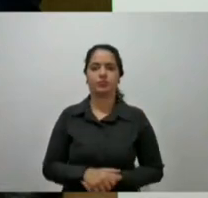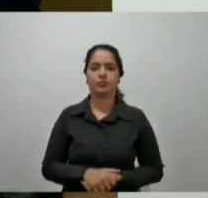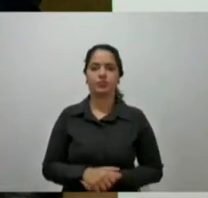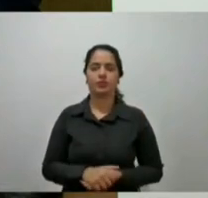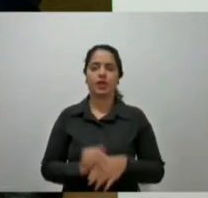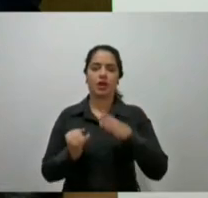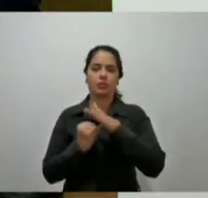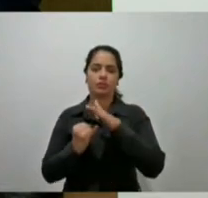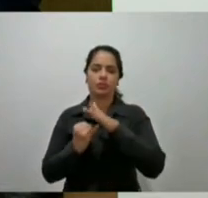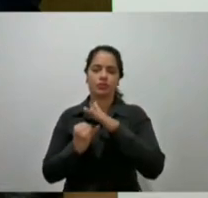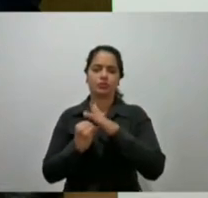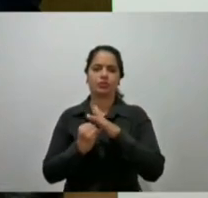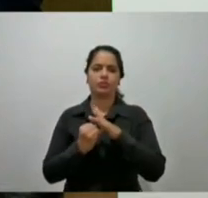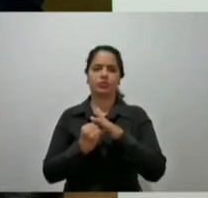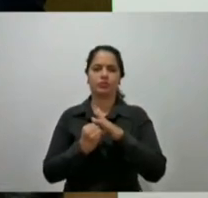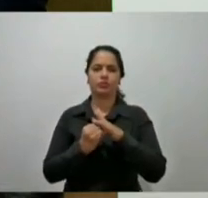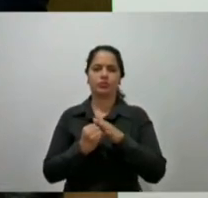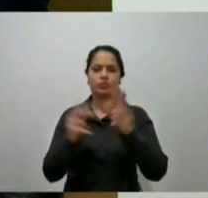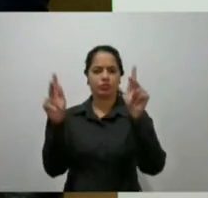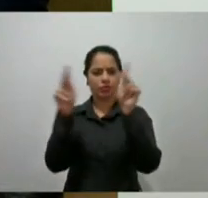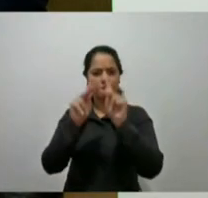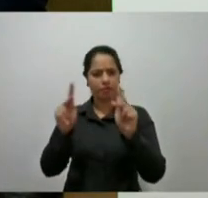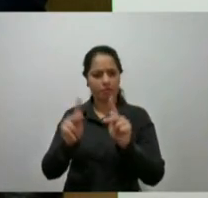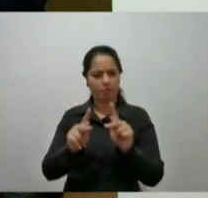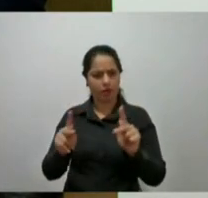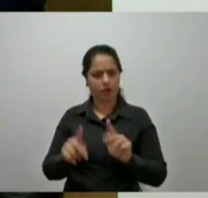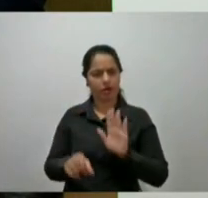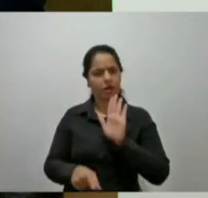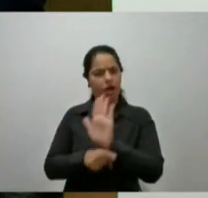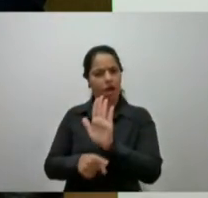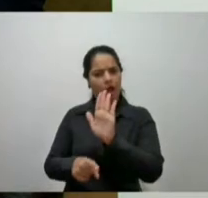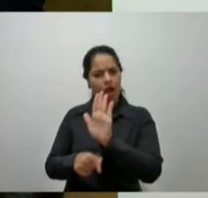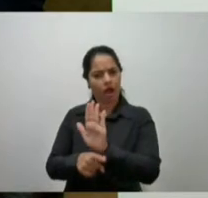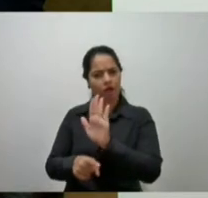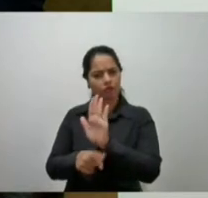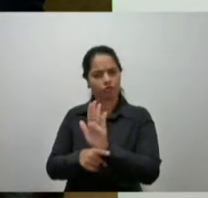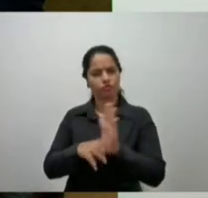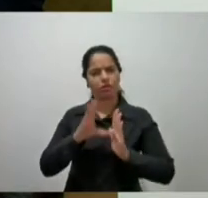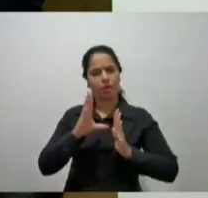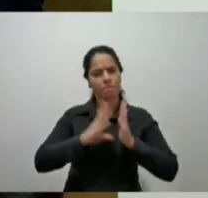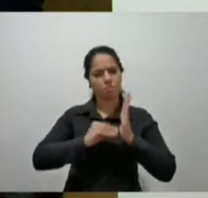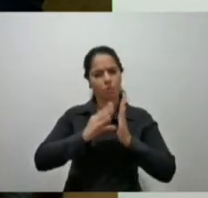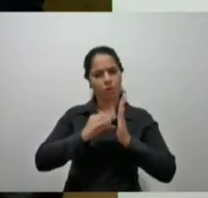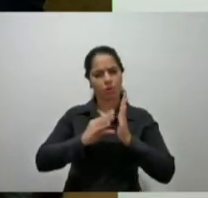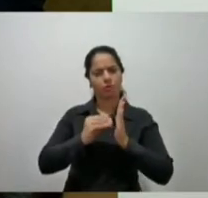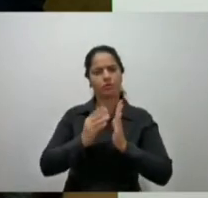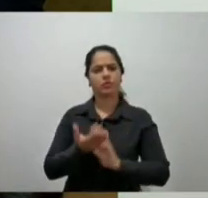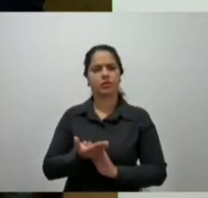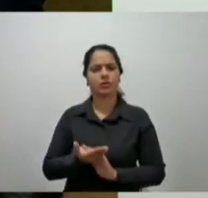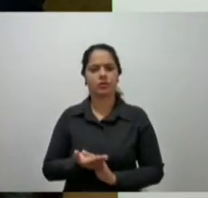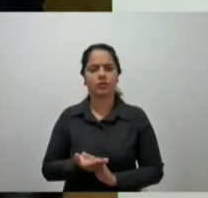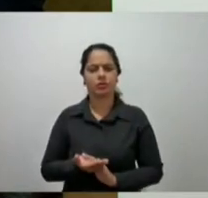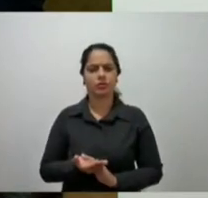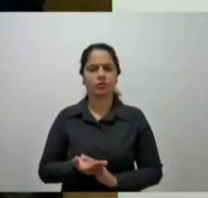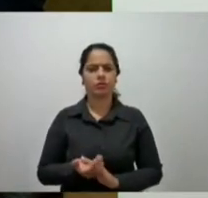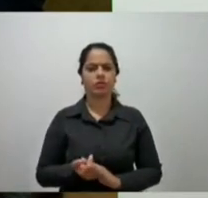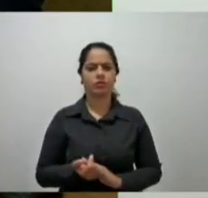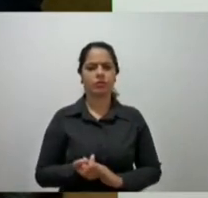que ajuda a desenhar modelos de recuperação de egressos do sistema